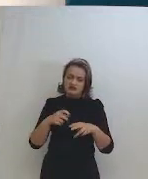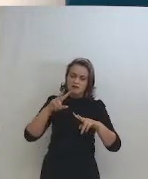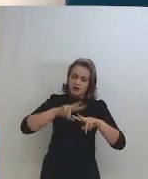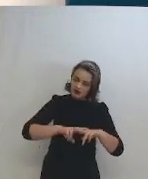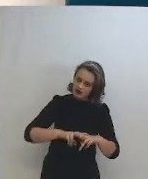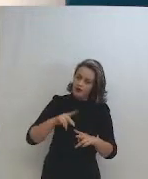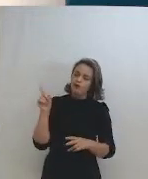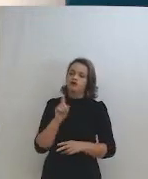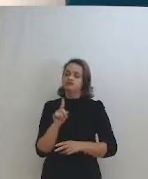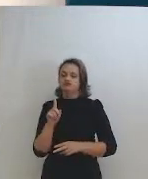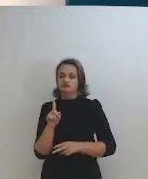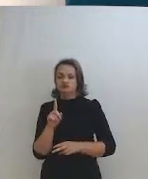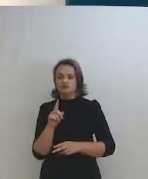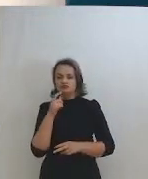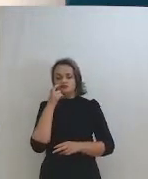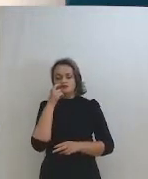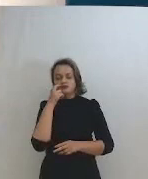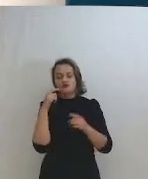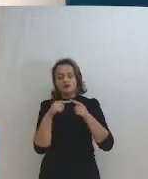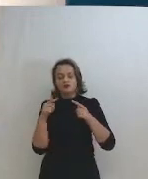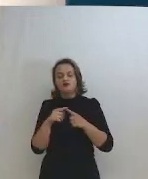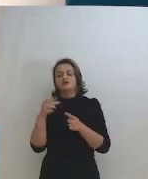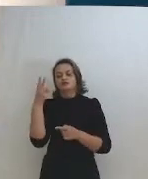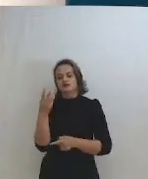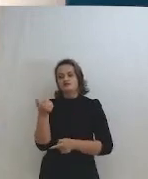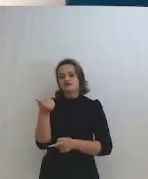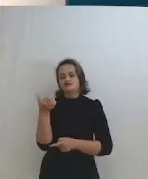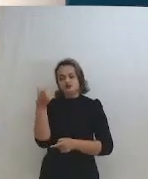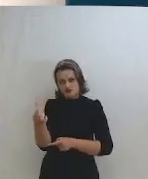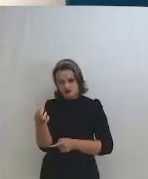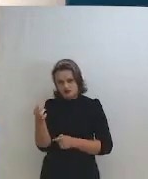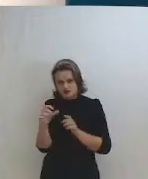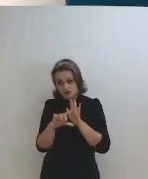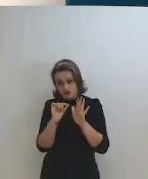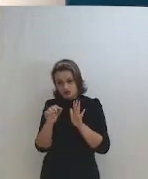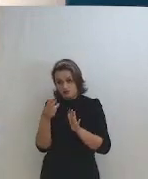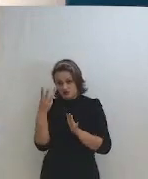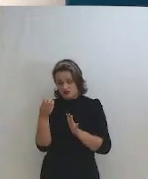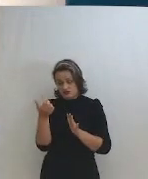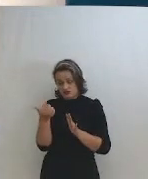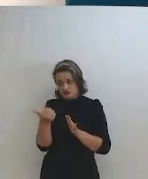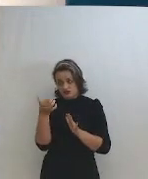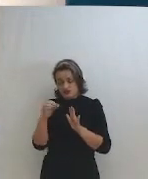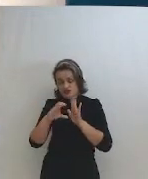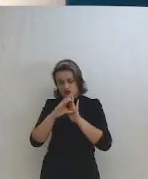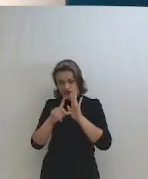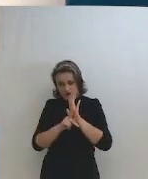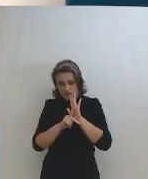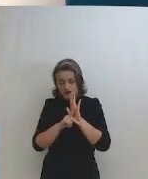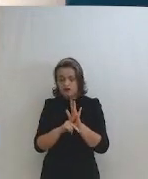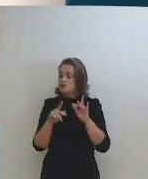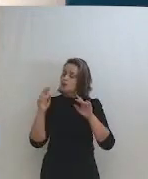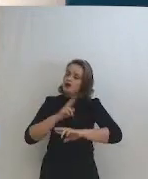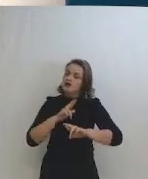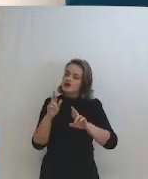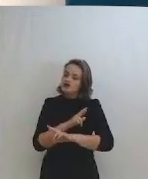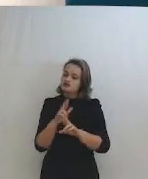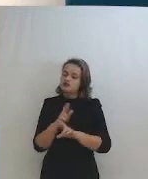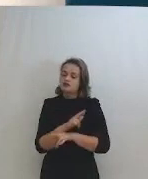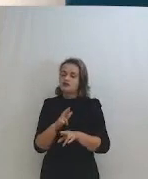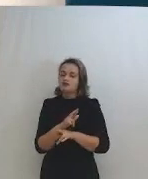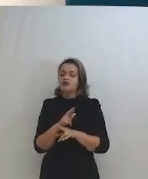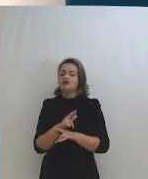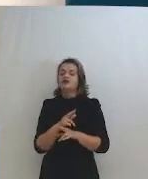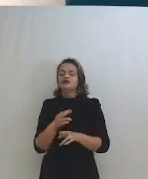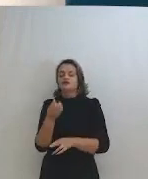forma do 316, com a redação do Código de Processo Penal, com a redação que foi dada pela 13.964. Ou